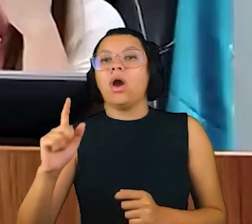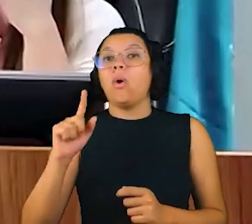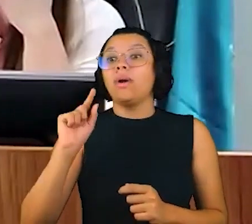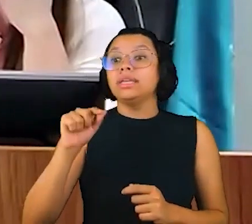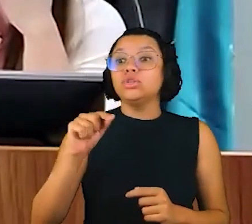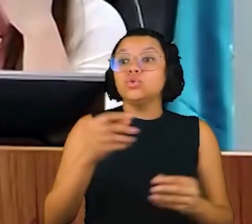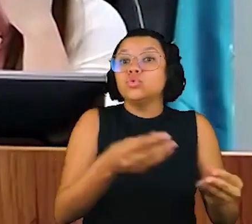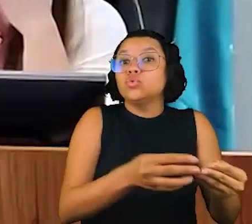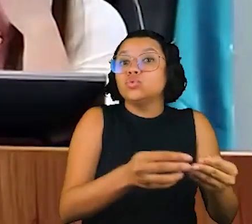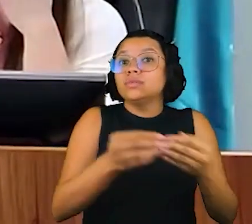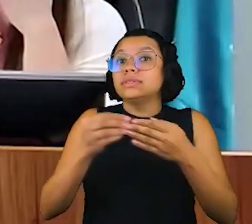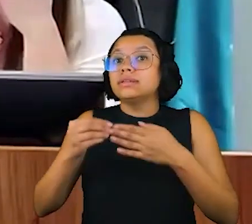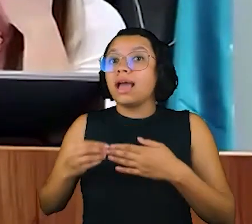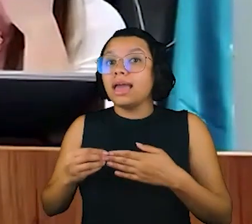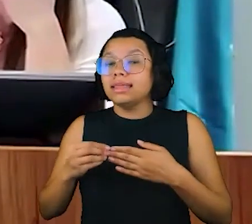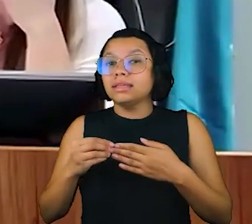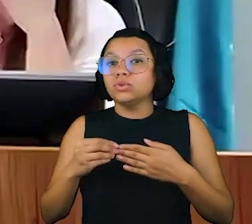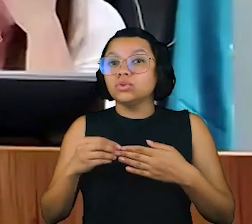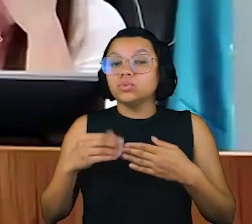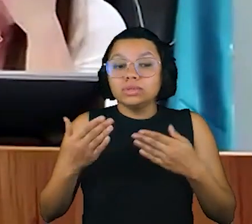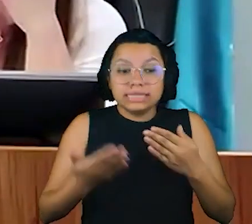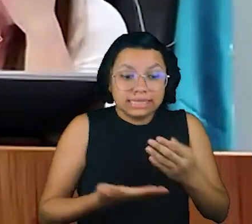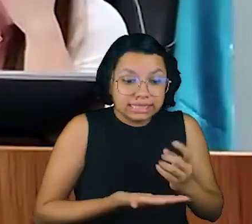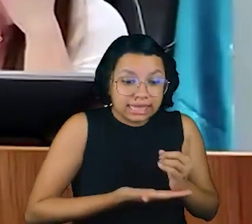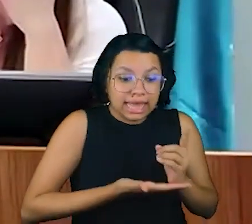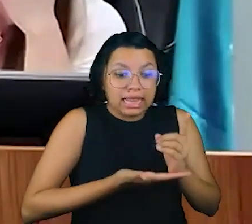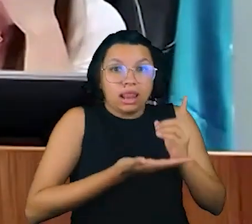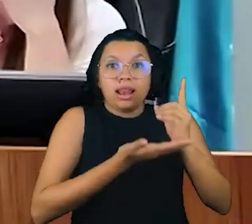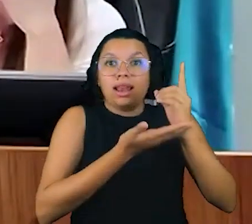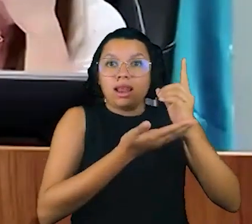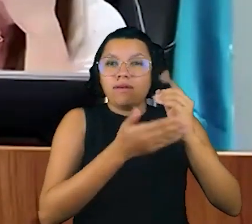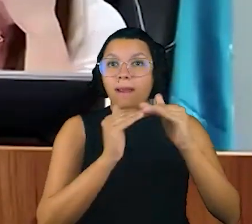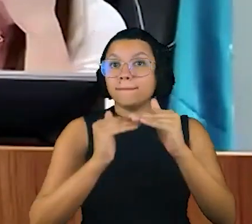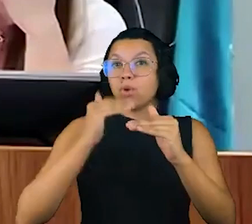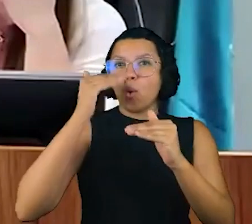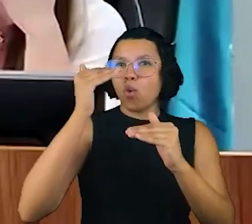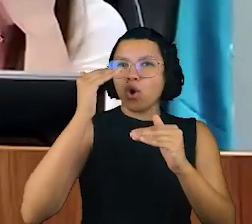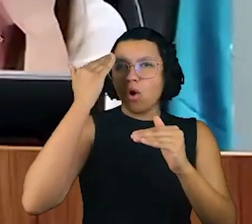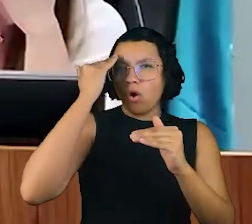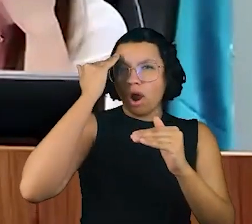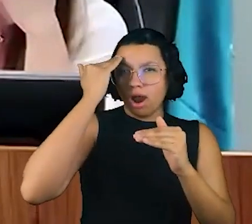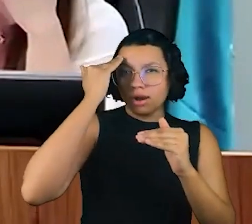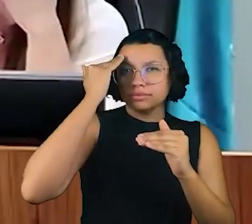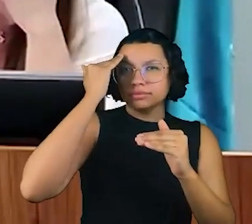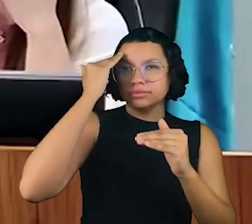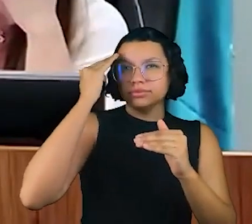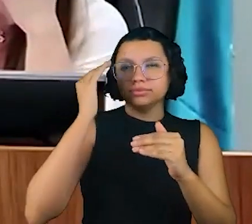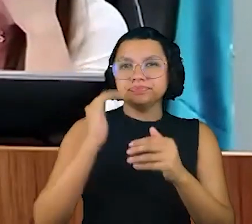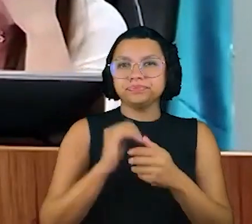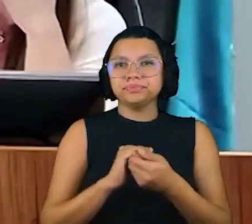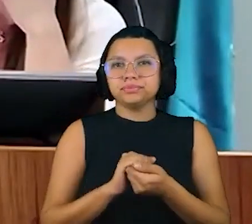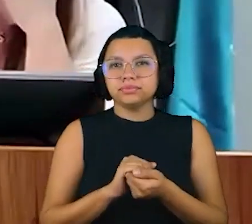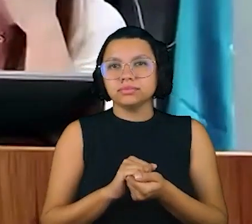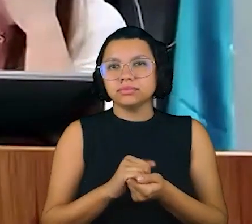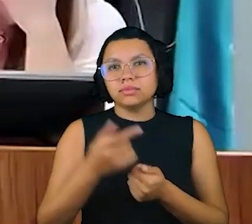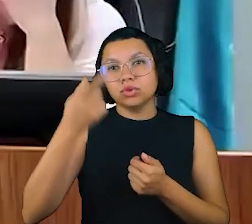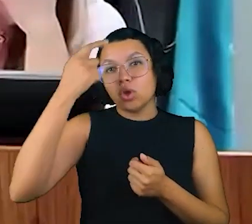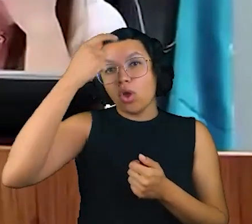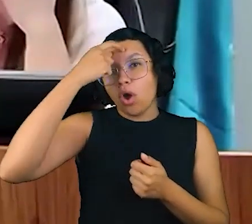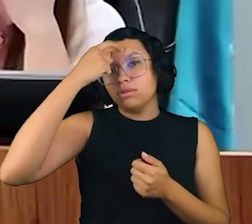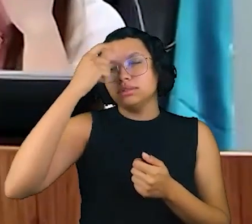isso nos traria, ou melhor, nos elevaria para um nível de